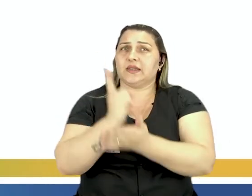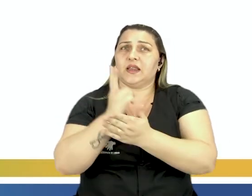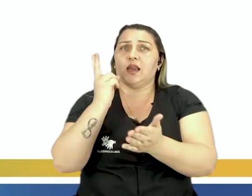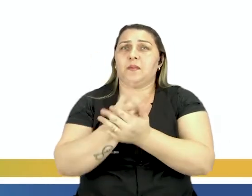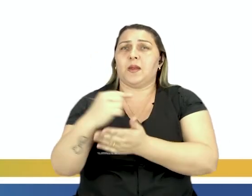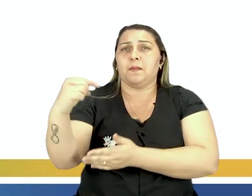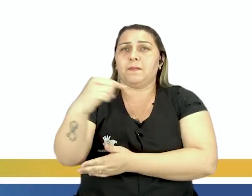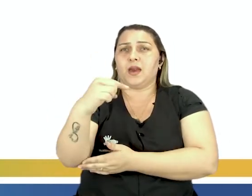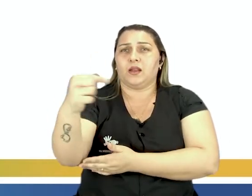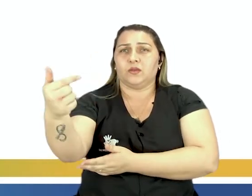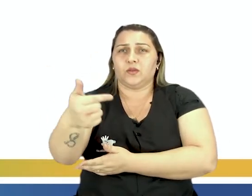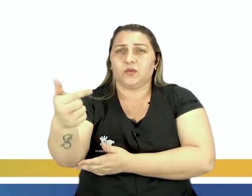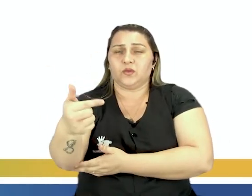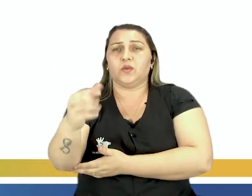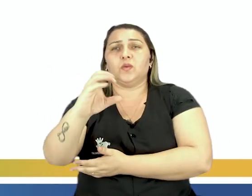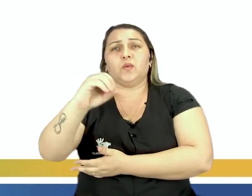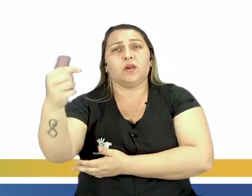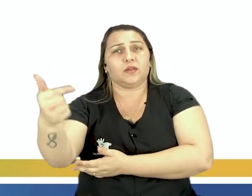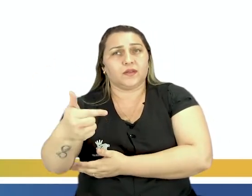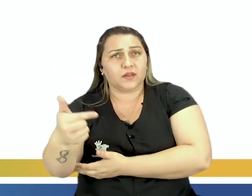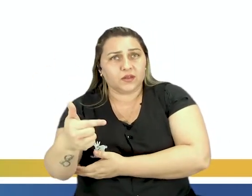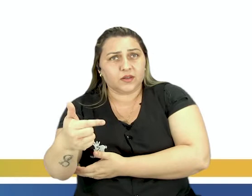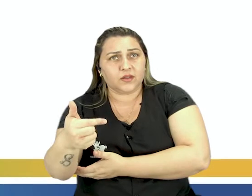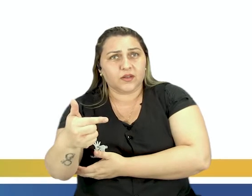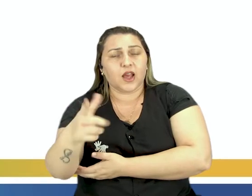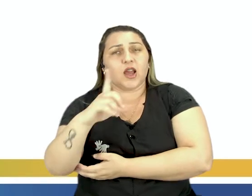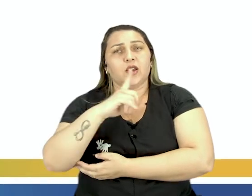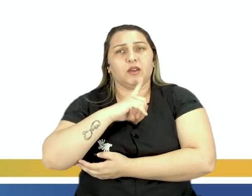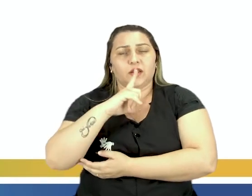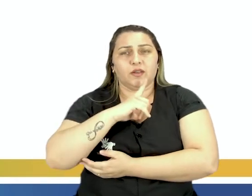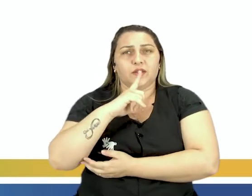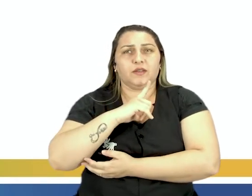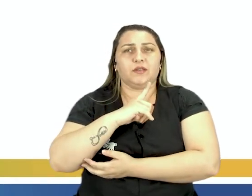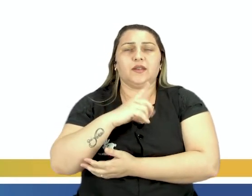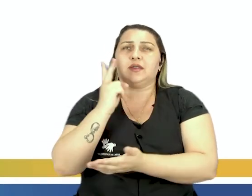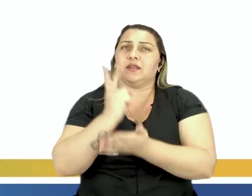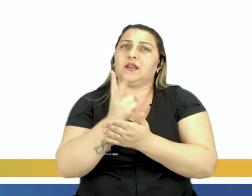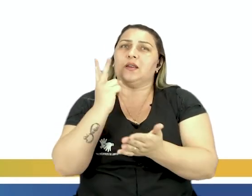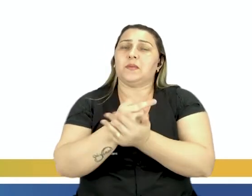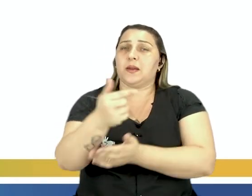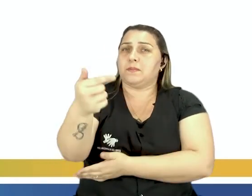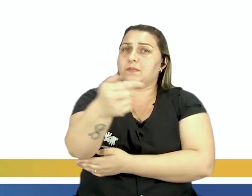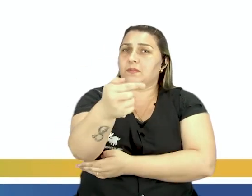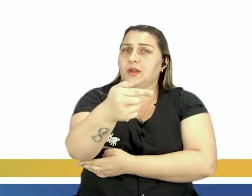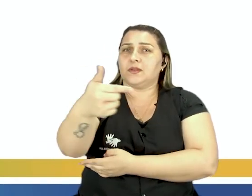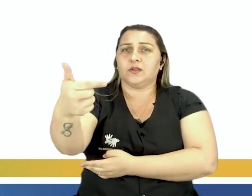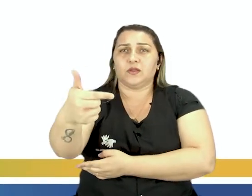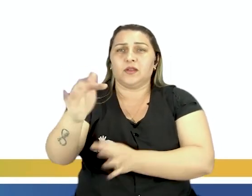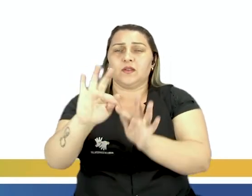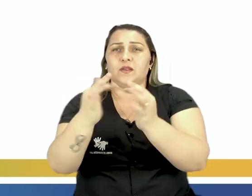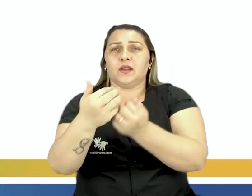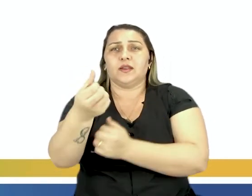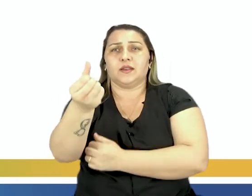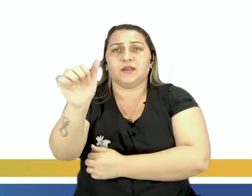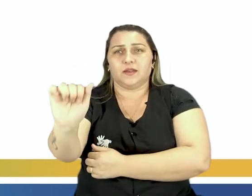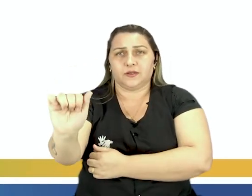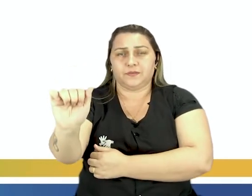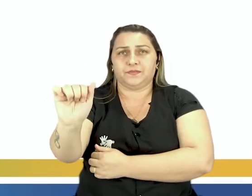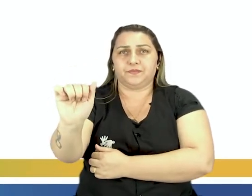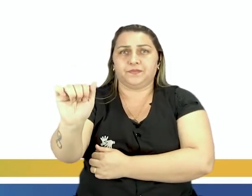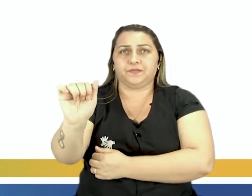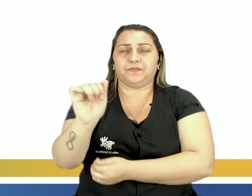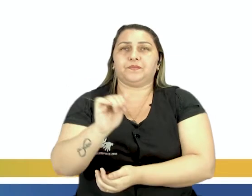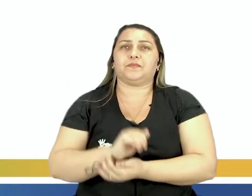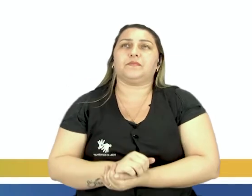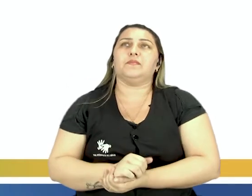-2. Então, o oxigênio, quando você tiver o óxido, sempre vai ser -2. Ele é da família 6A,